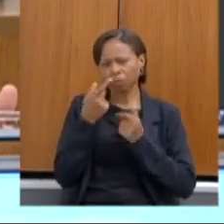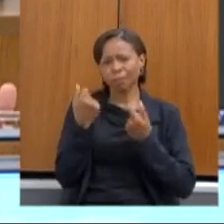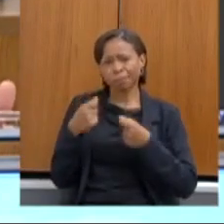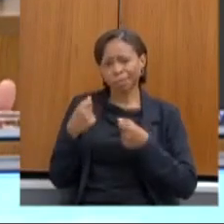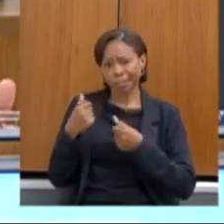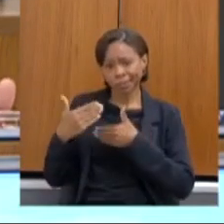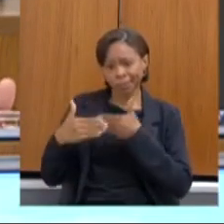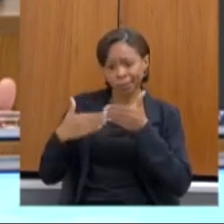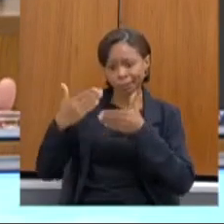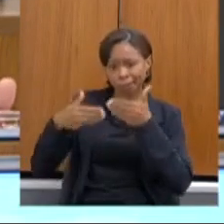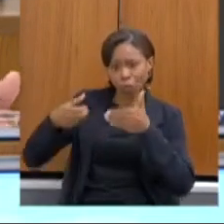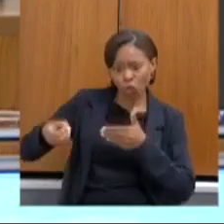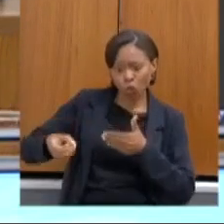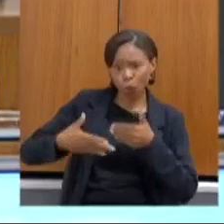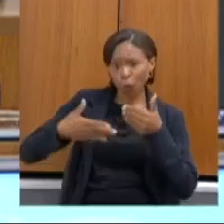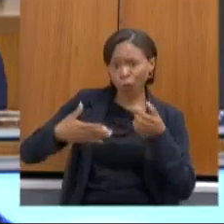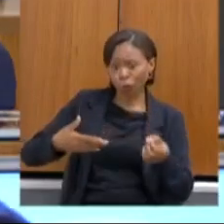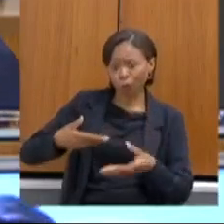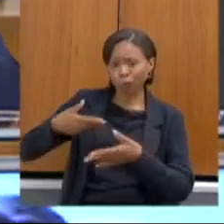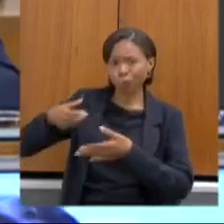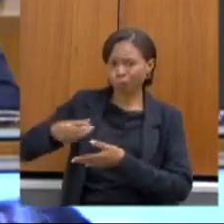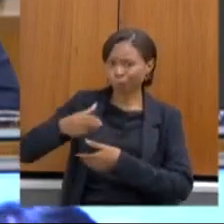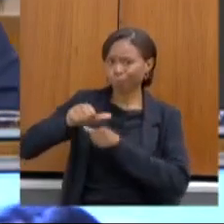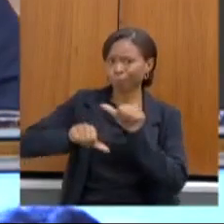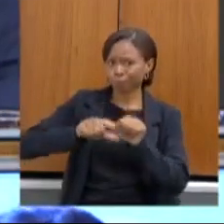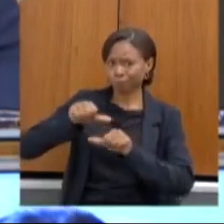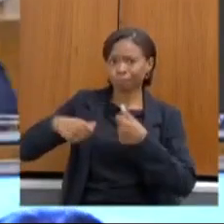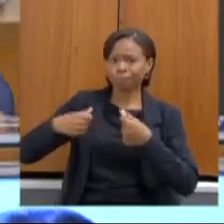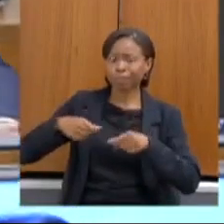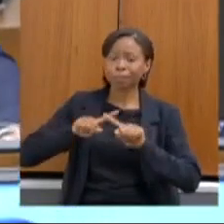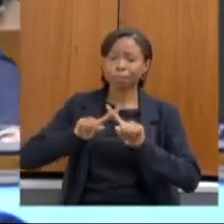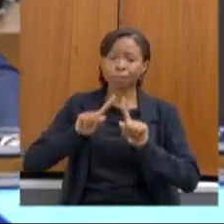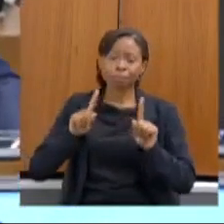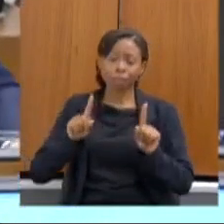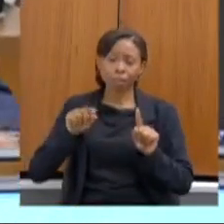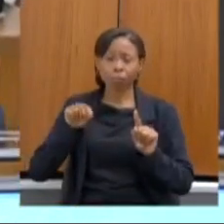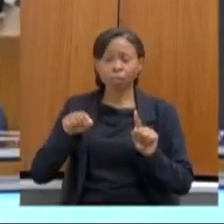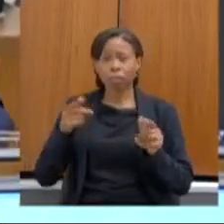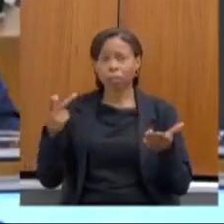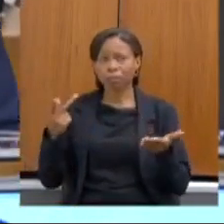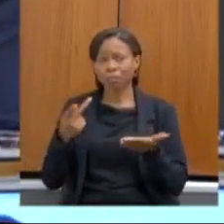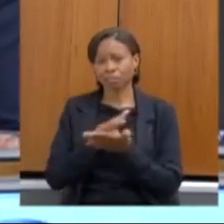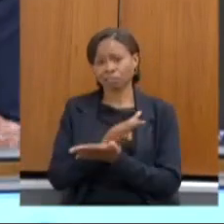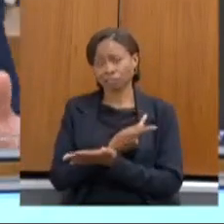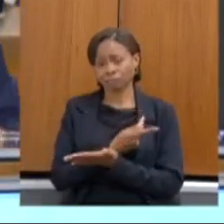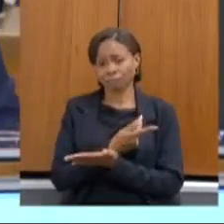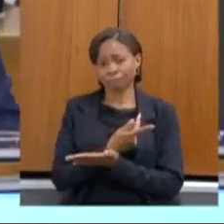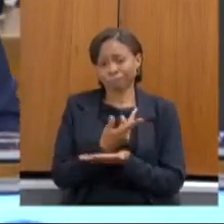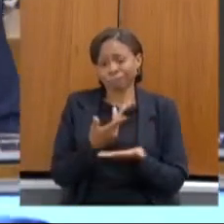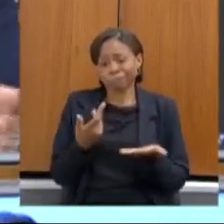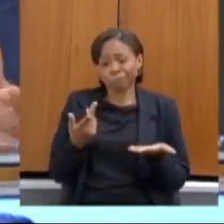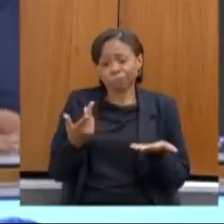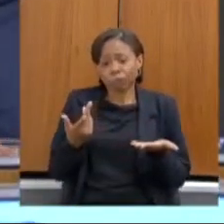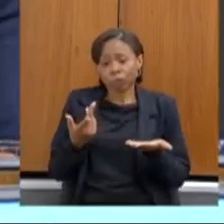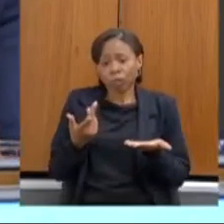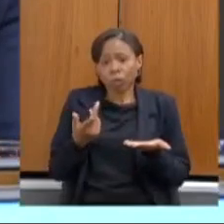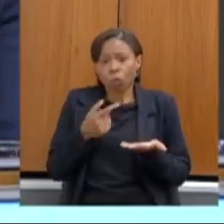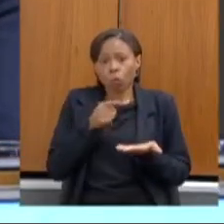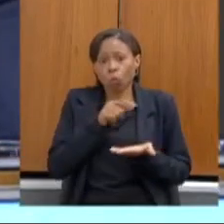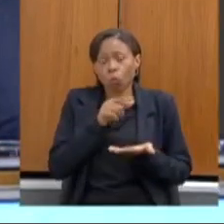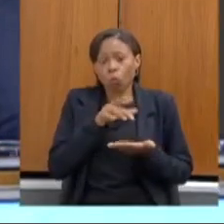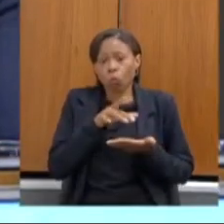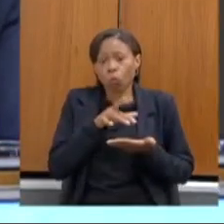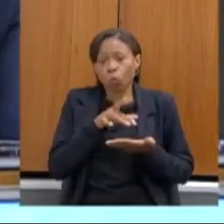mas ao mesmo tempo o caminho para isso acontecer se fosse honesta né